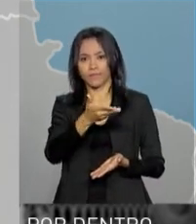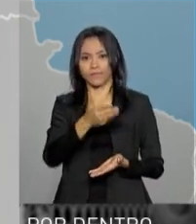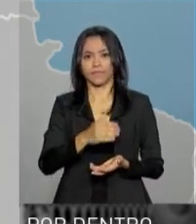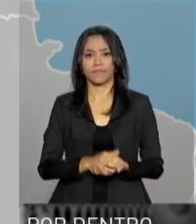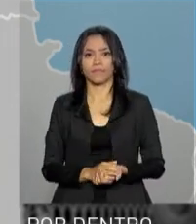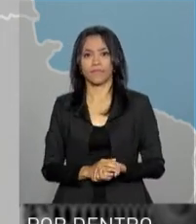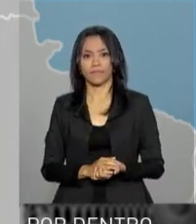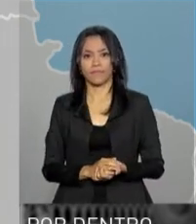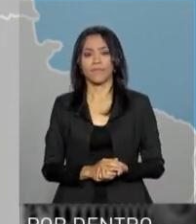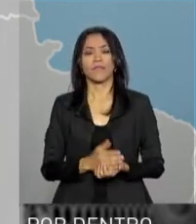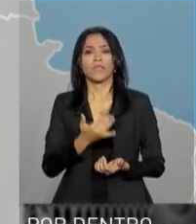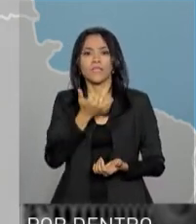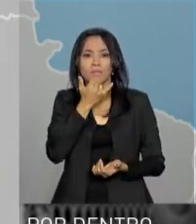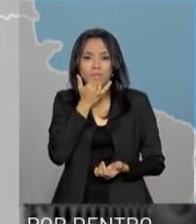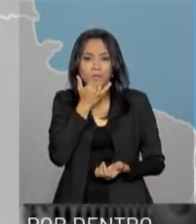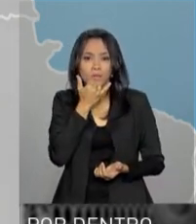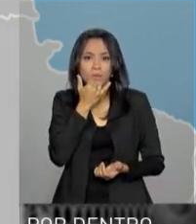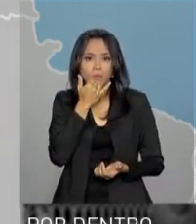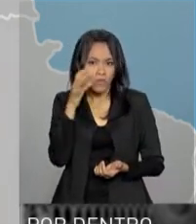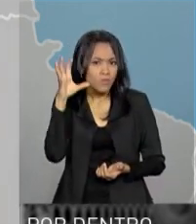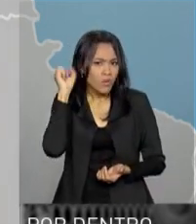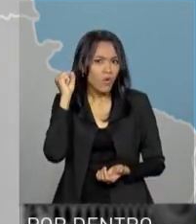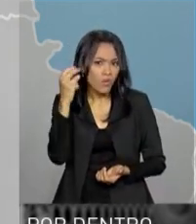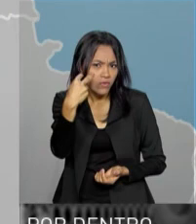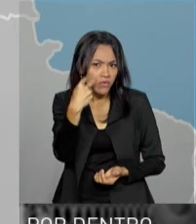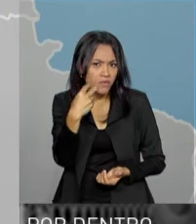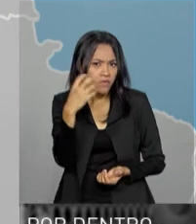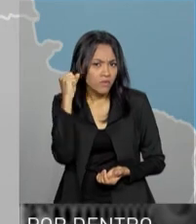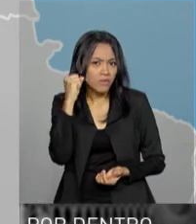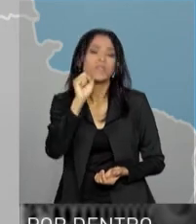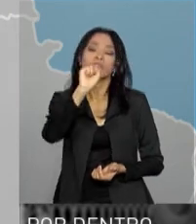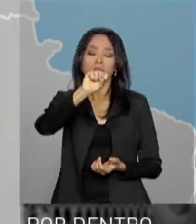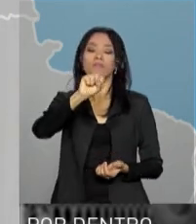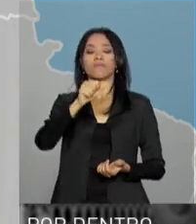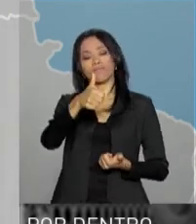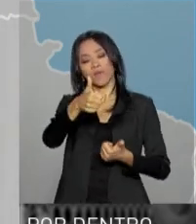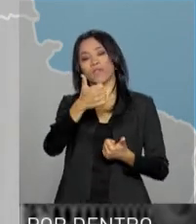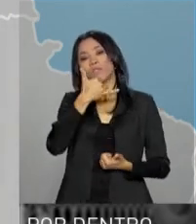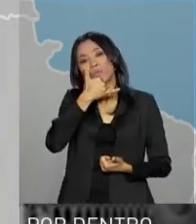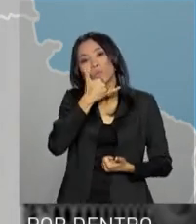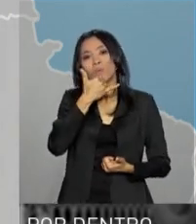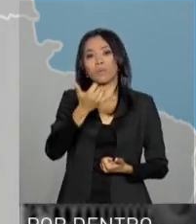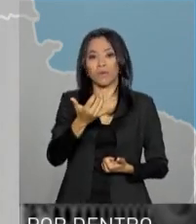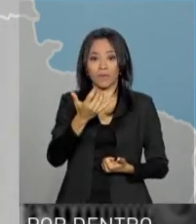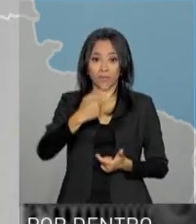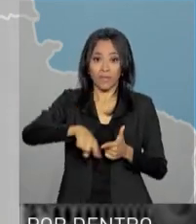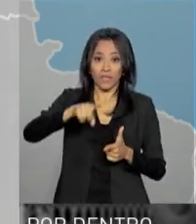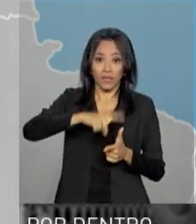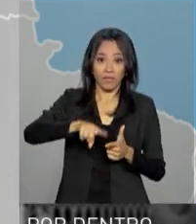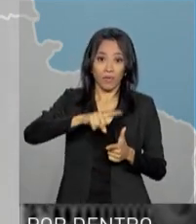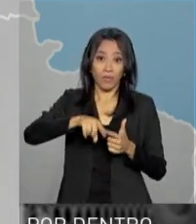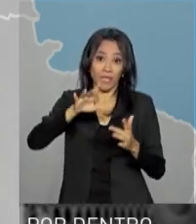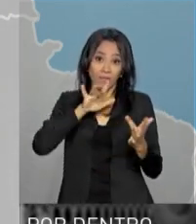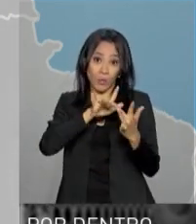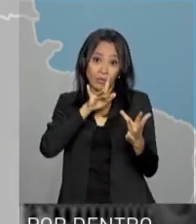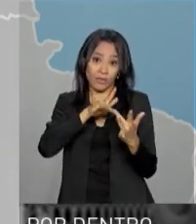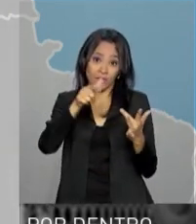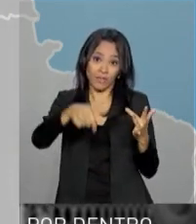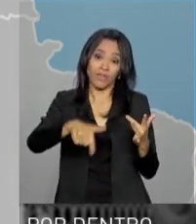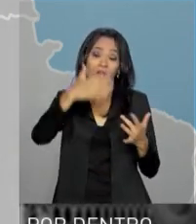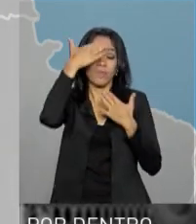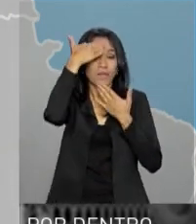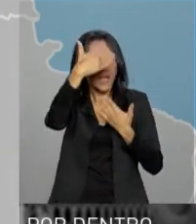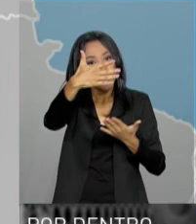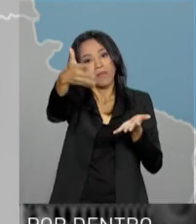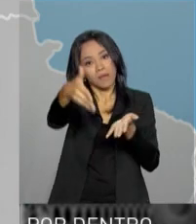e sim pelo problema do contato obrigado pela participação na rádio